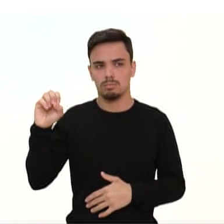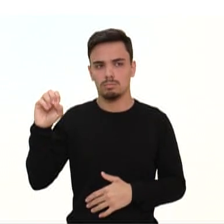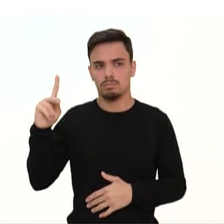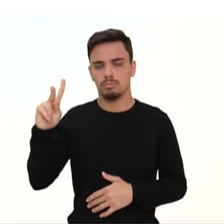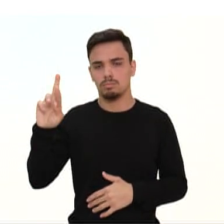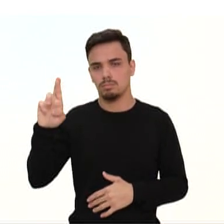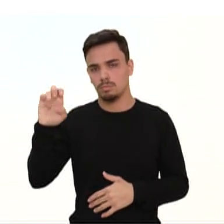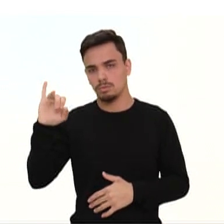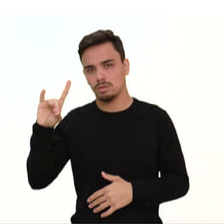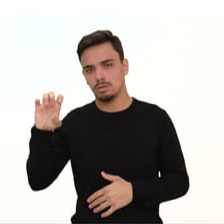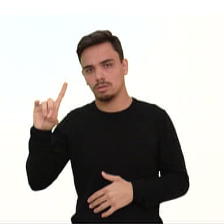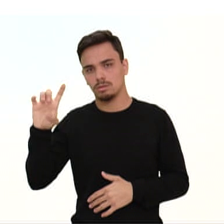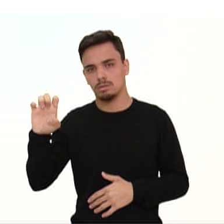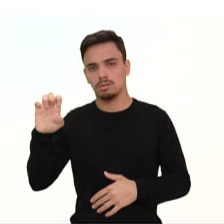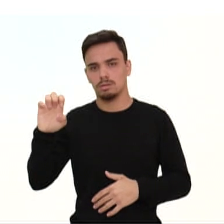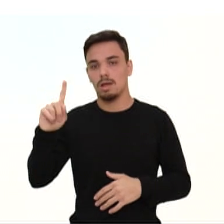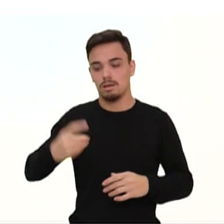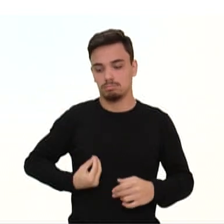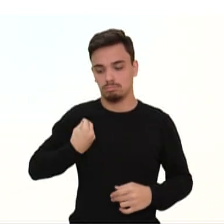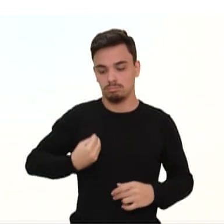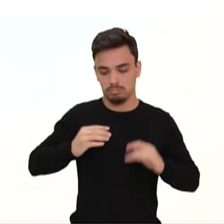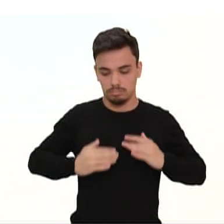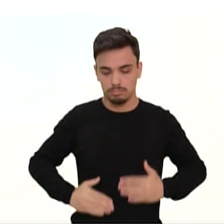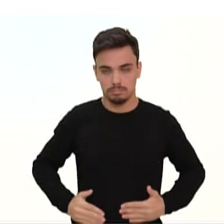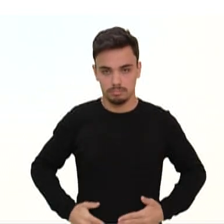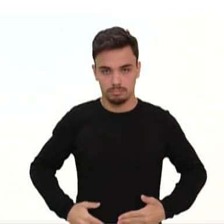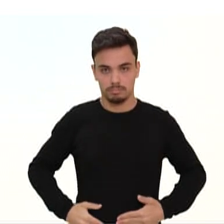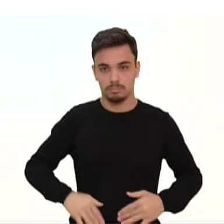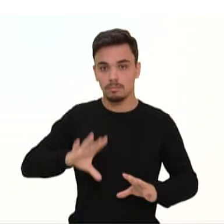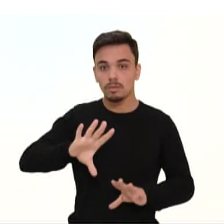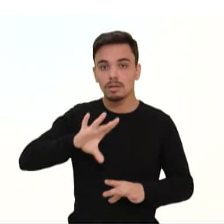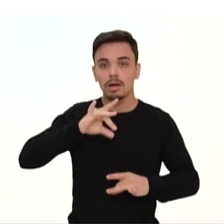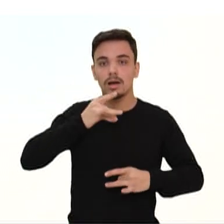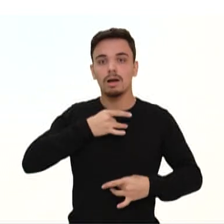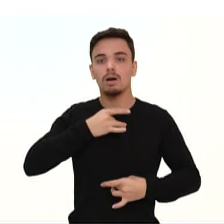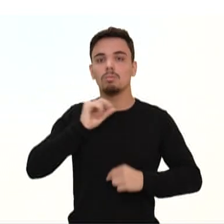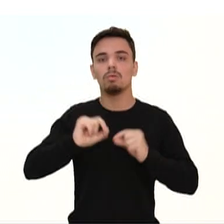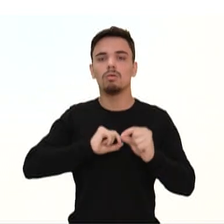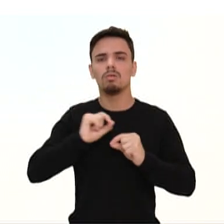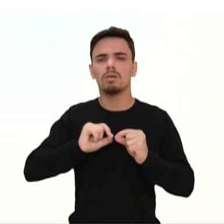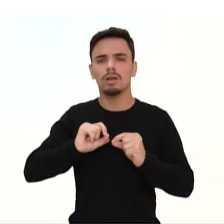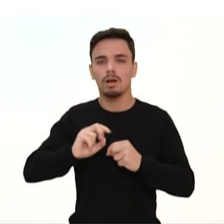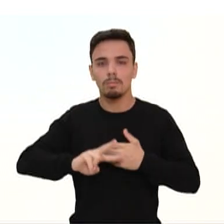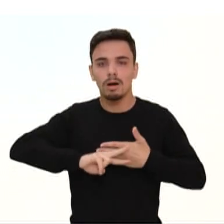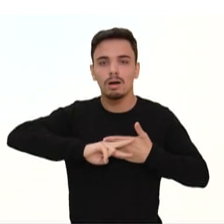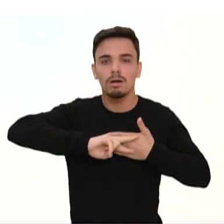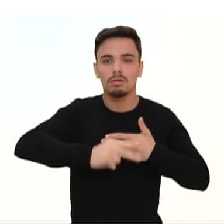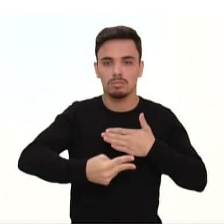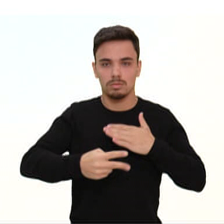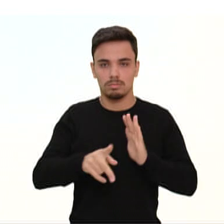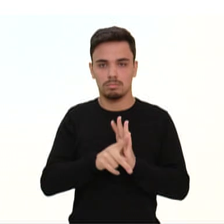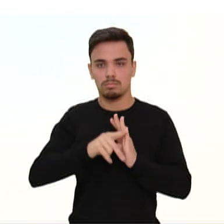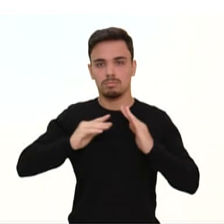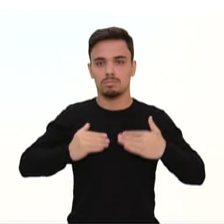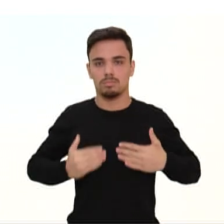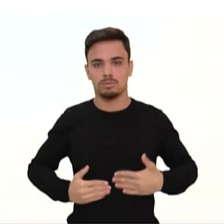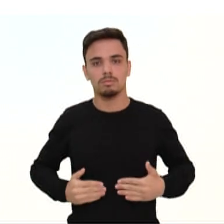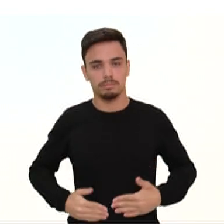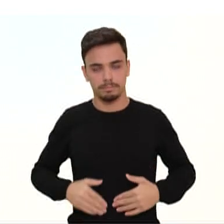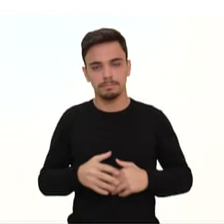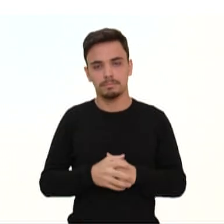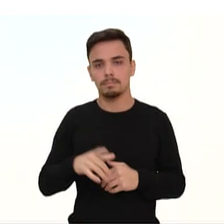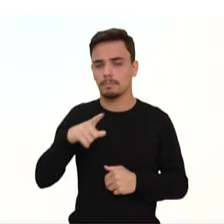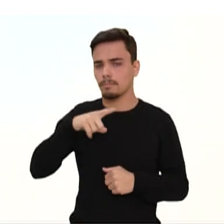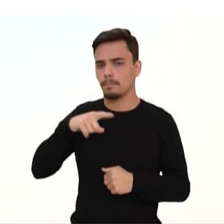existência corporal. A alma é uma consequência do corpo na visão dele. Daí tem uma frase que